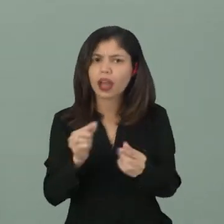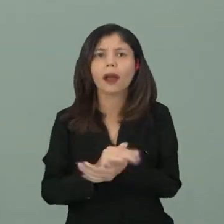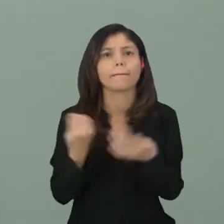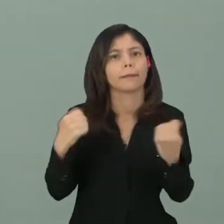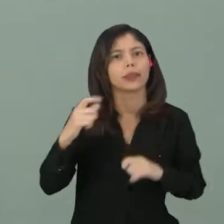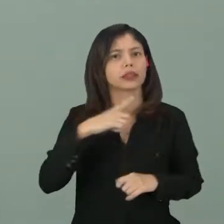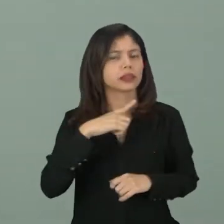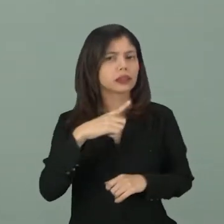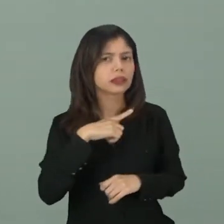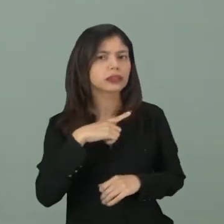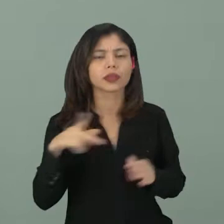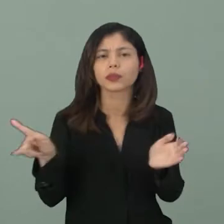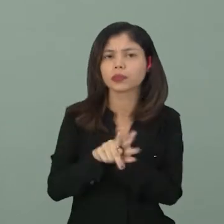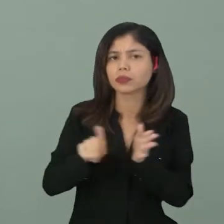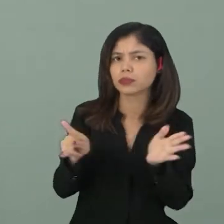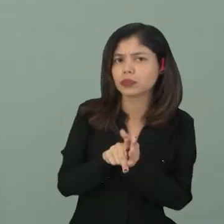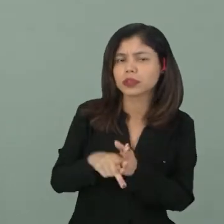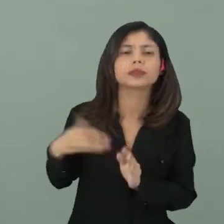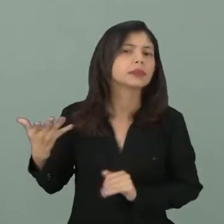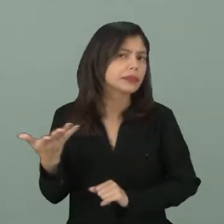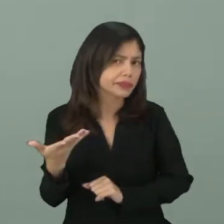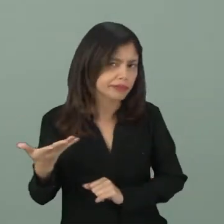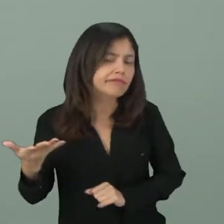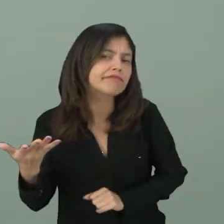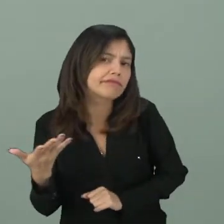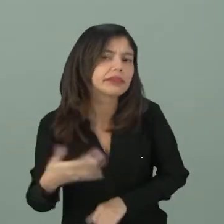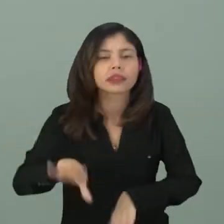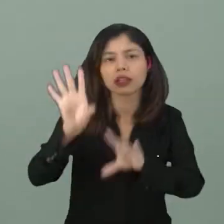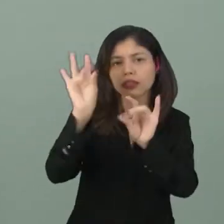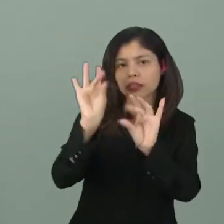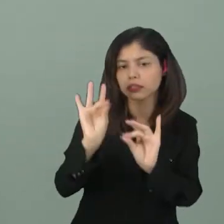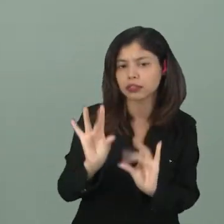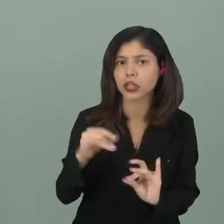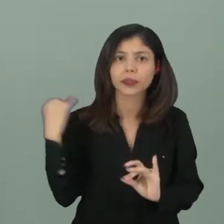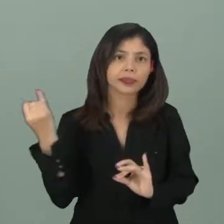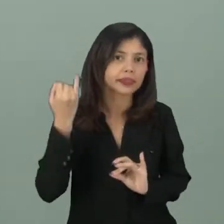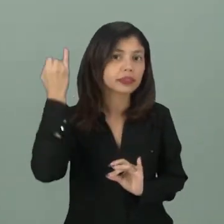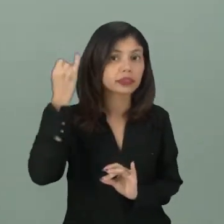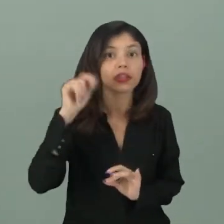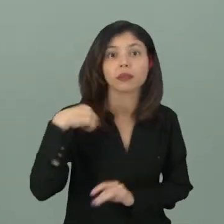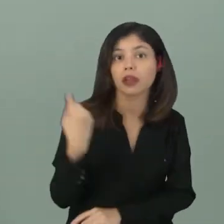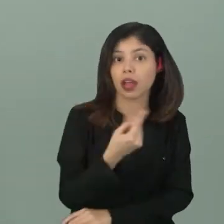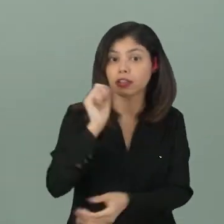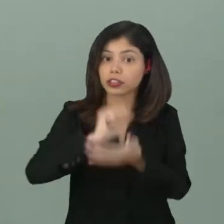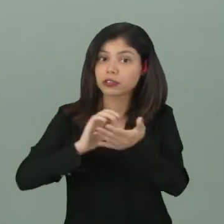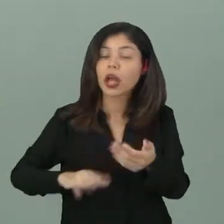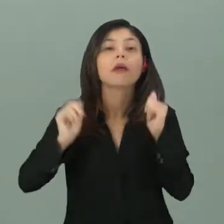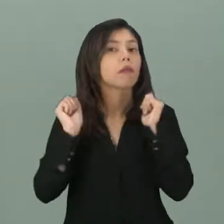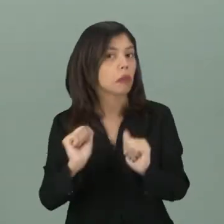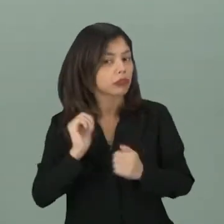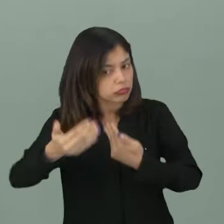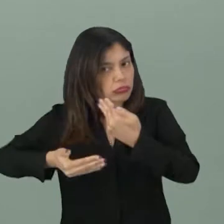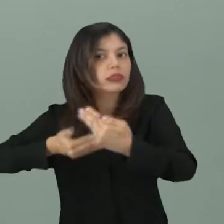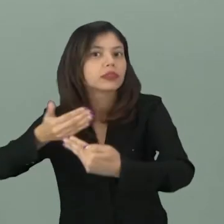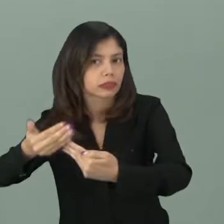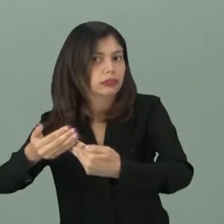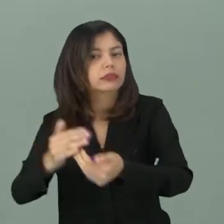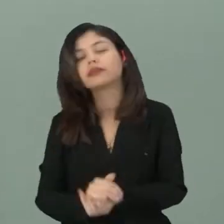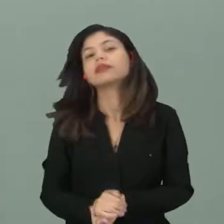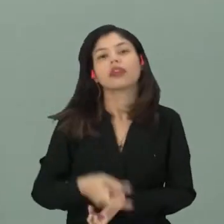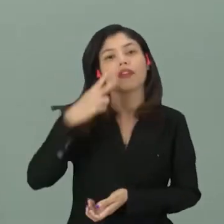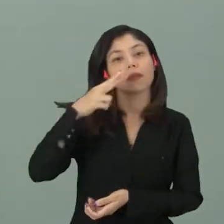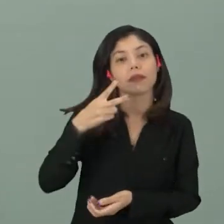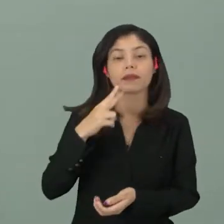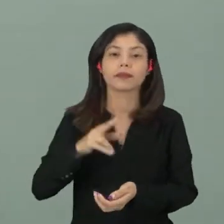ter uma constituição básica e aí cada um dos seus itens são muito importantes para que as suas atividades possam ser desempenhadas. Então a gente vai